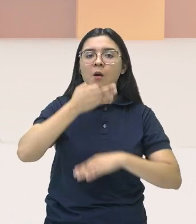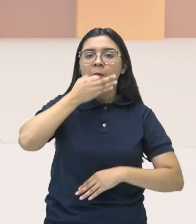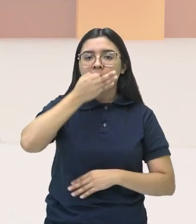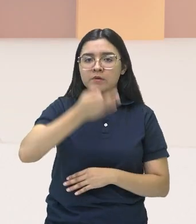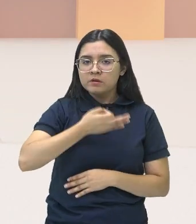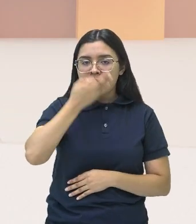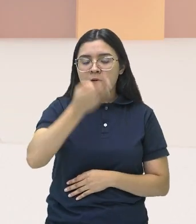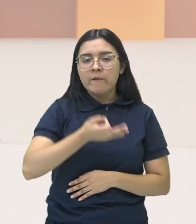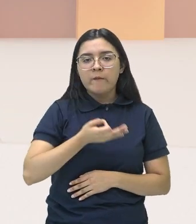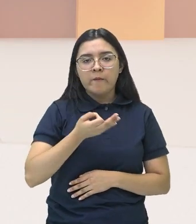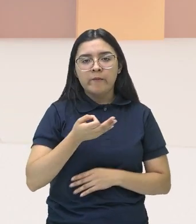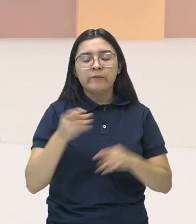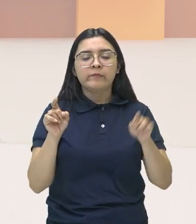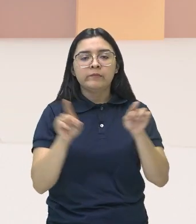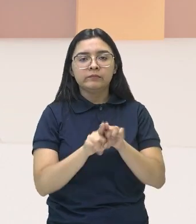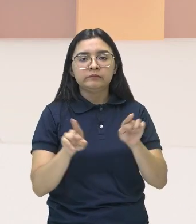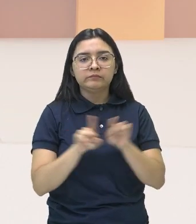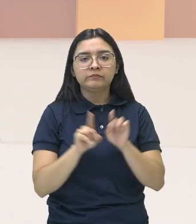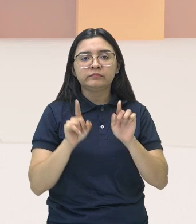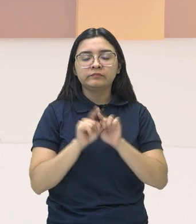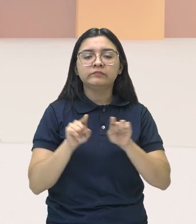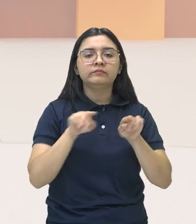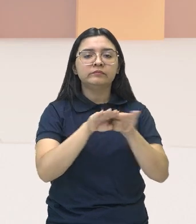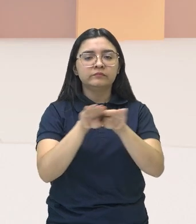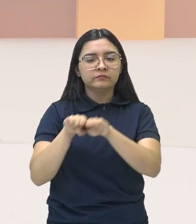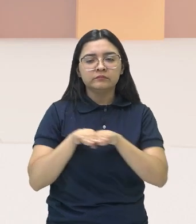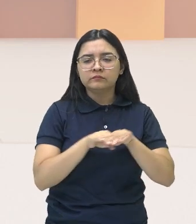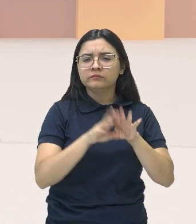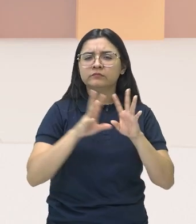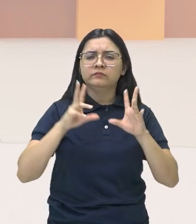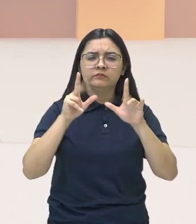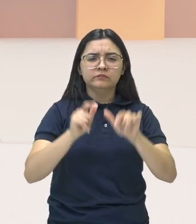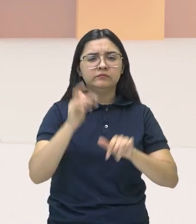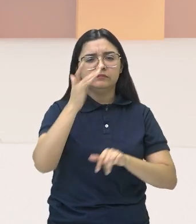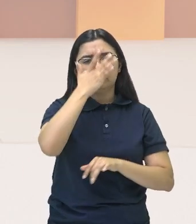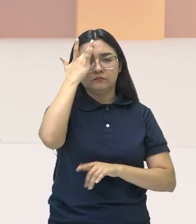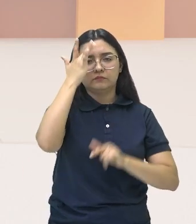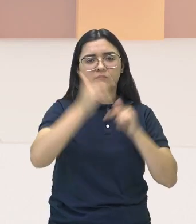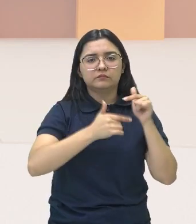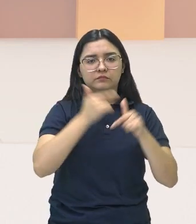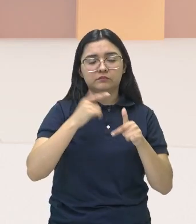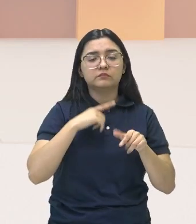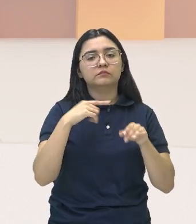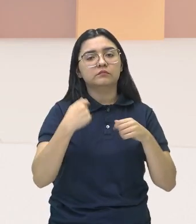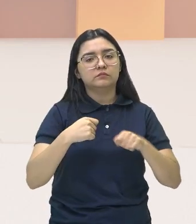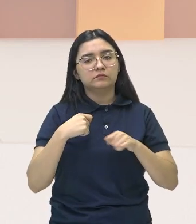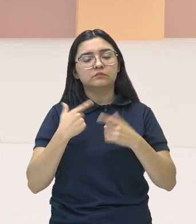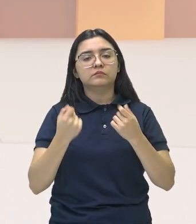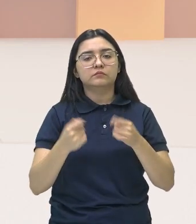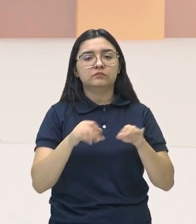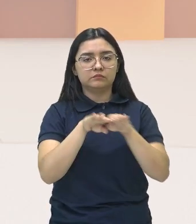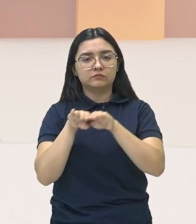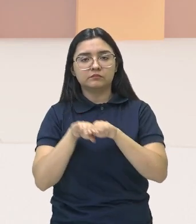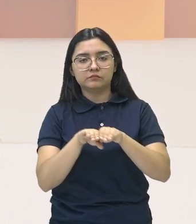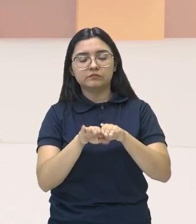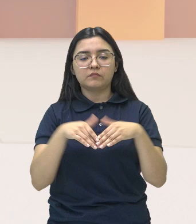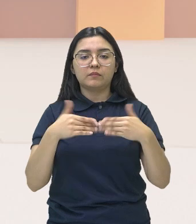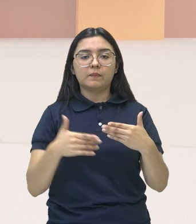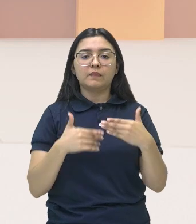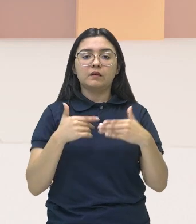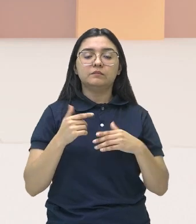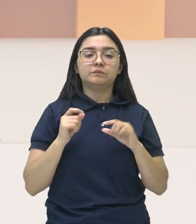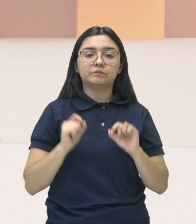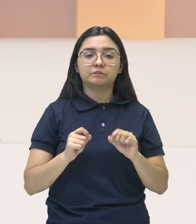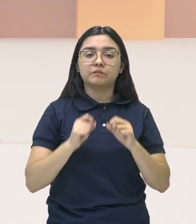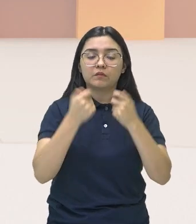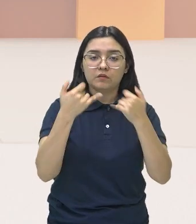opinião, né, a tratar com igualdade todos os trabalhadores. Então, isso quando a gente fala de trabalho